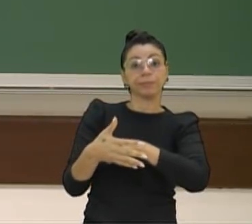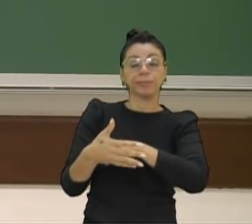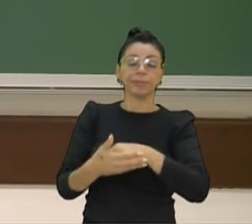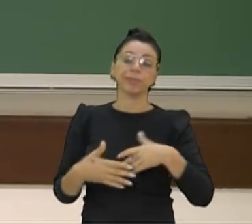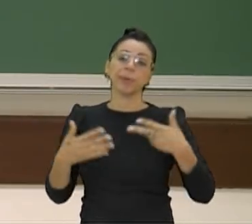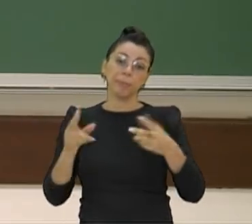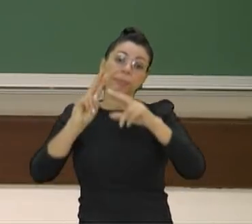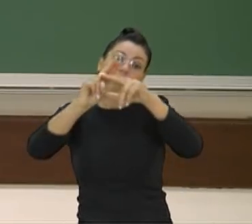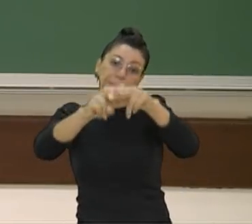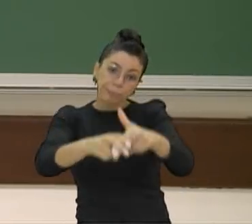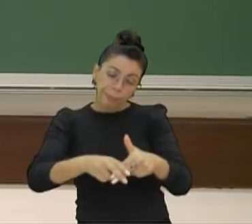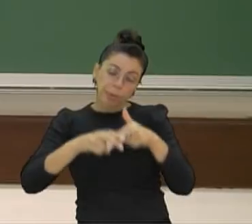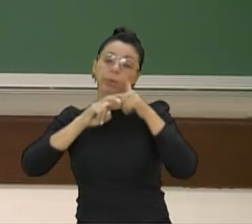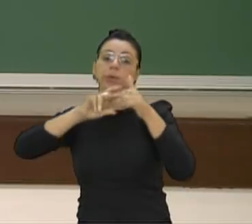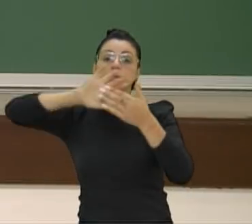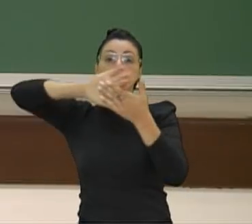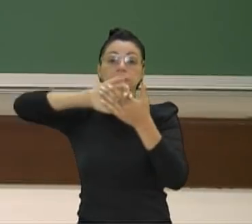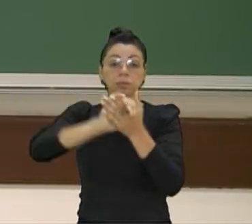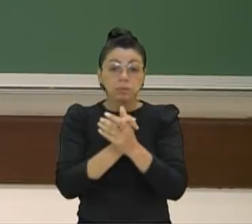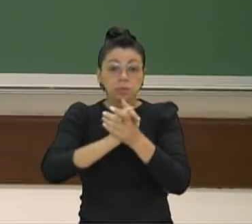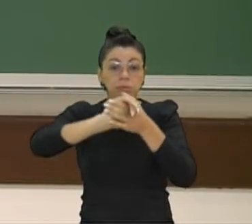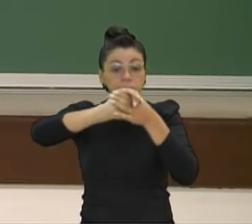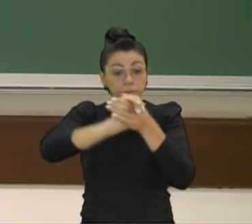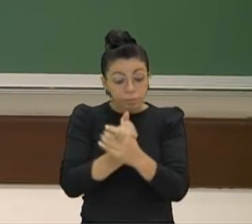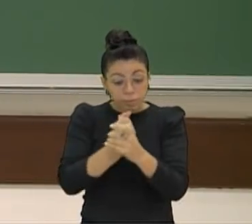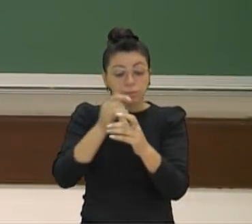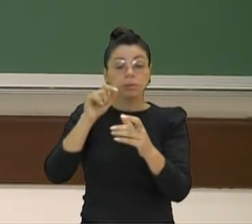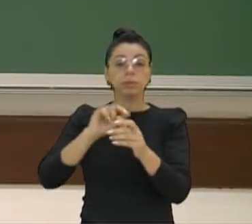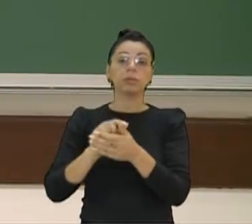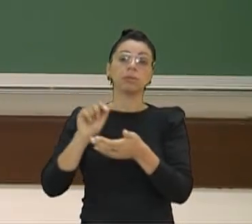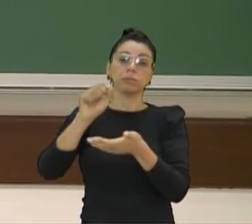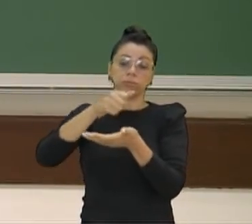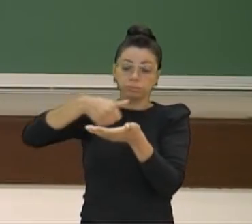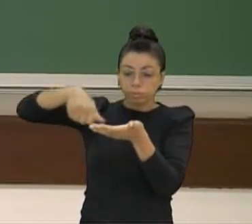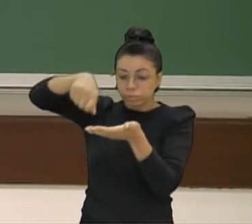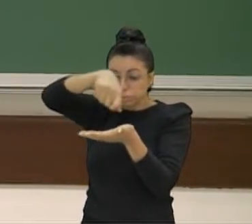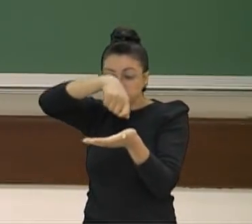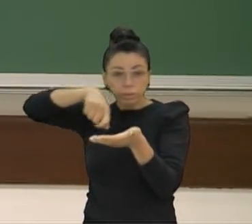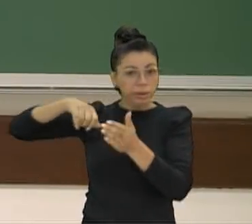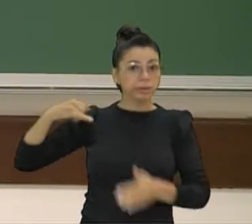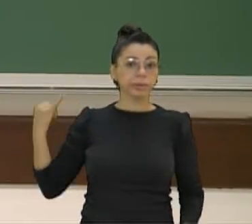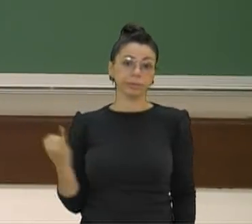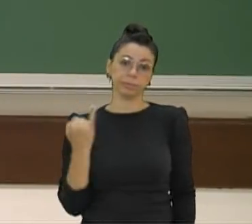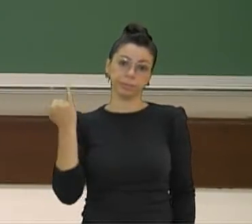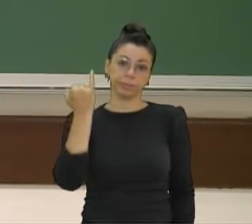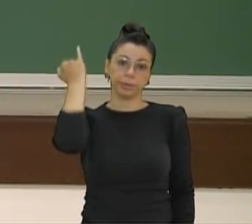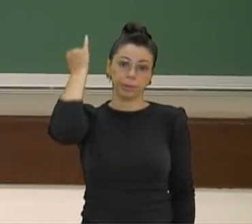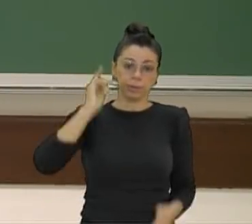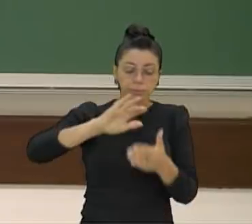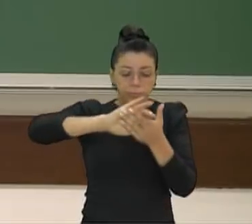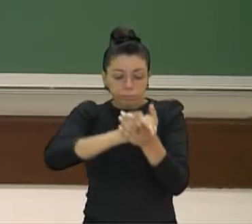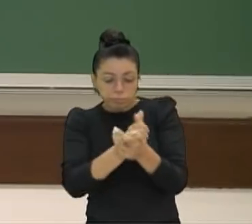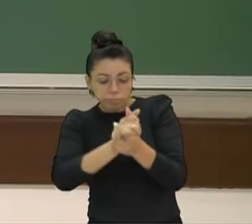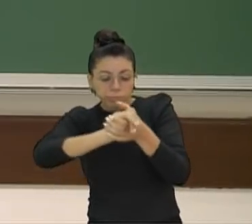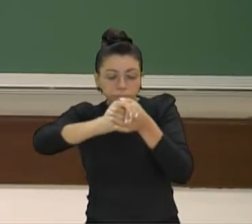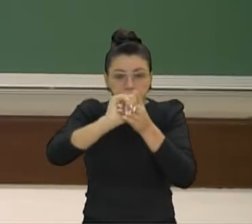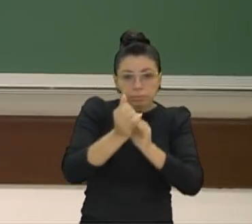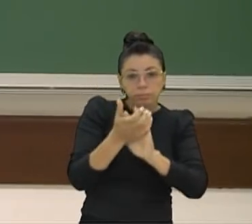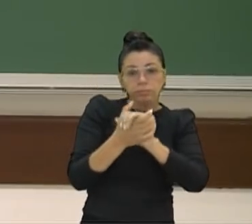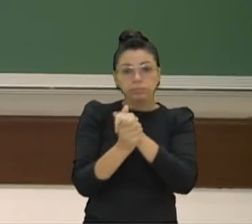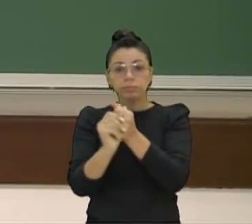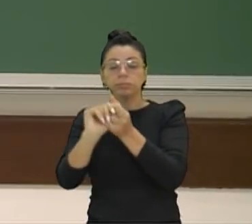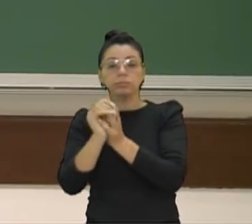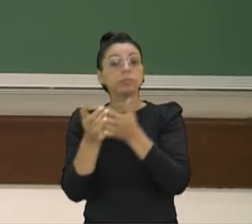Então é por isso que a lavagem das mãos com o sabão é super importante, né? Uma lavagem adequada,